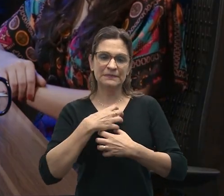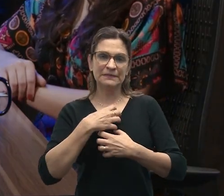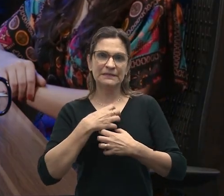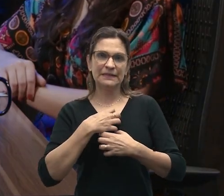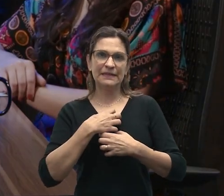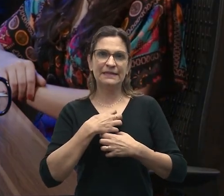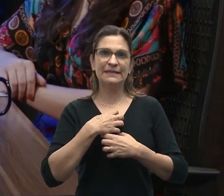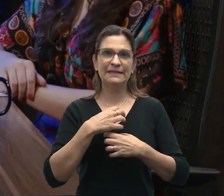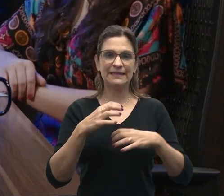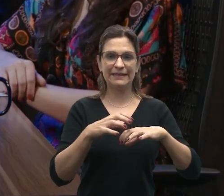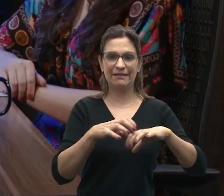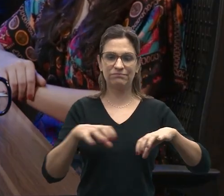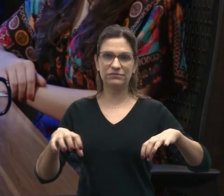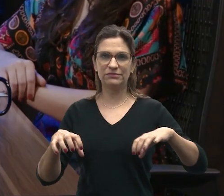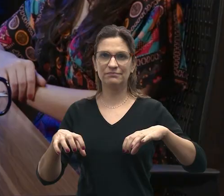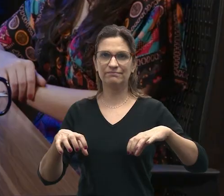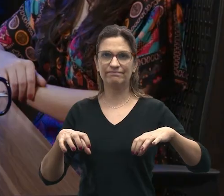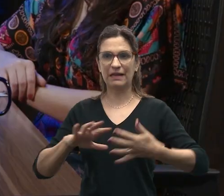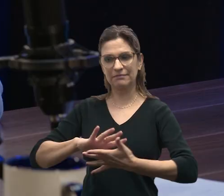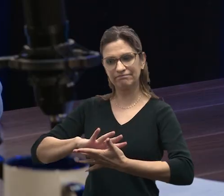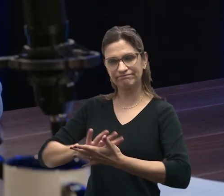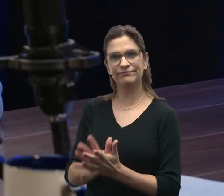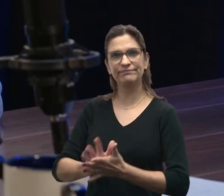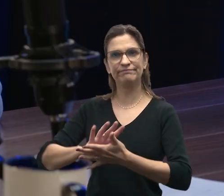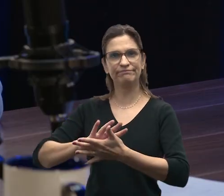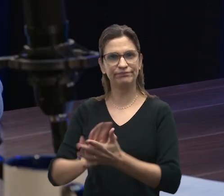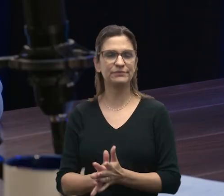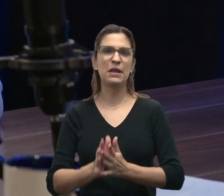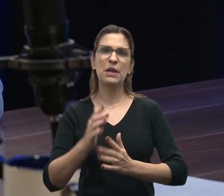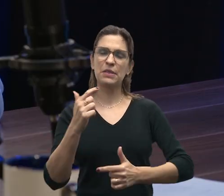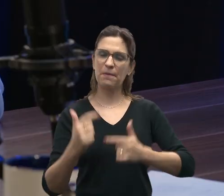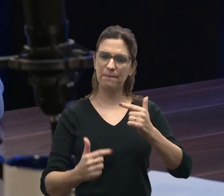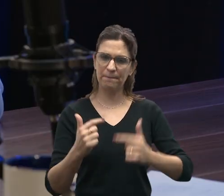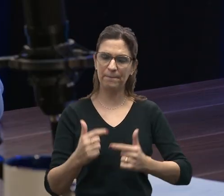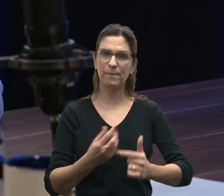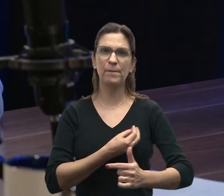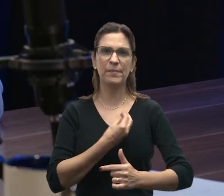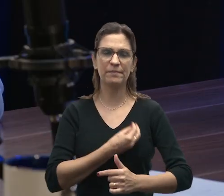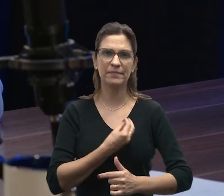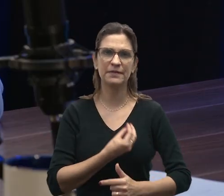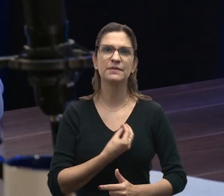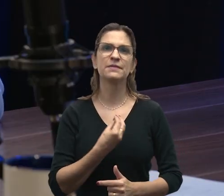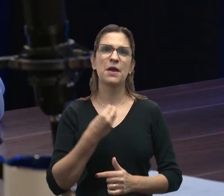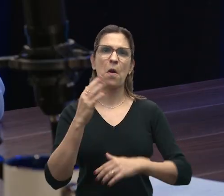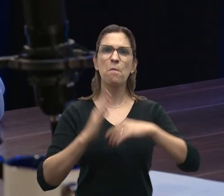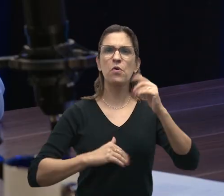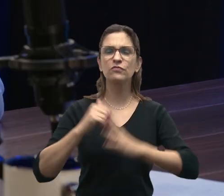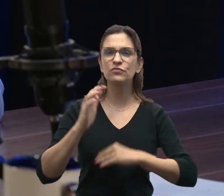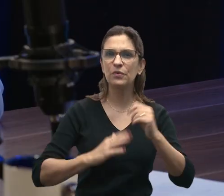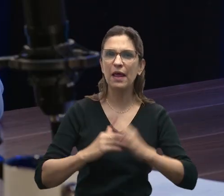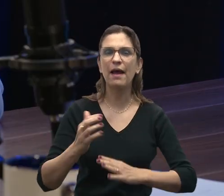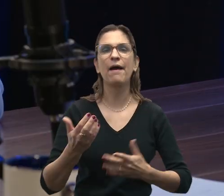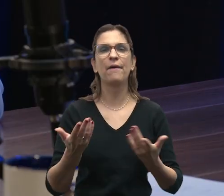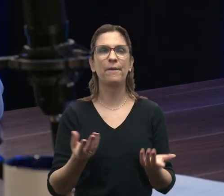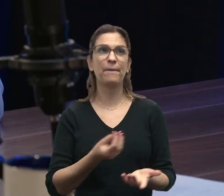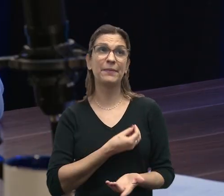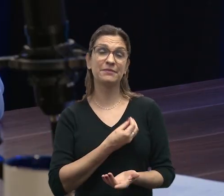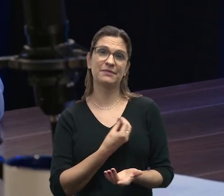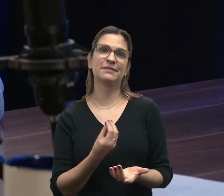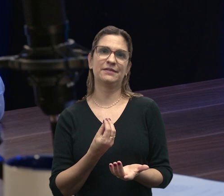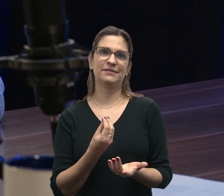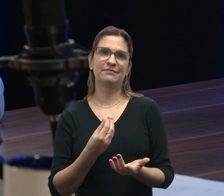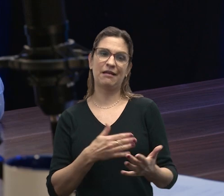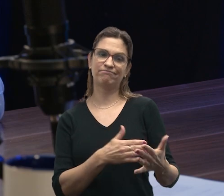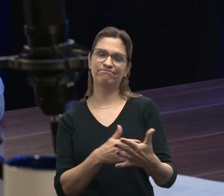espaço enquanto personalidade pessoal, política, profissional, né? E isso é muito sério, porque